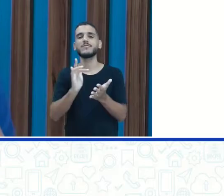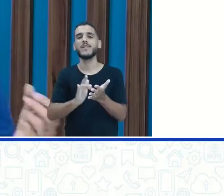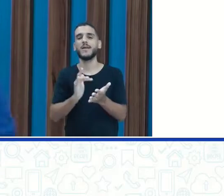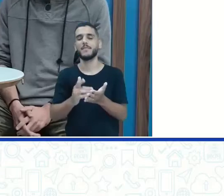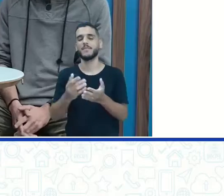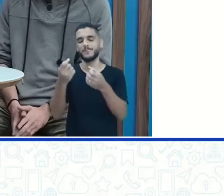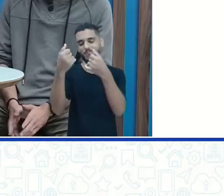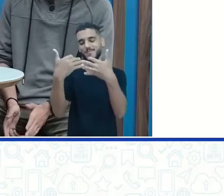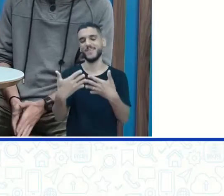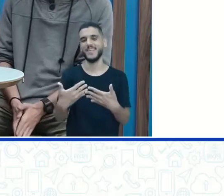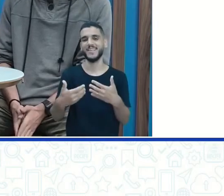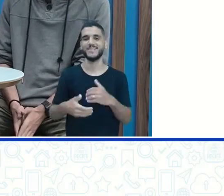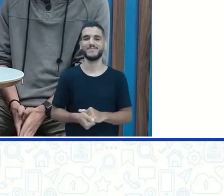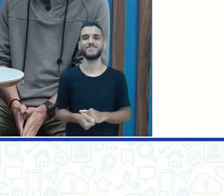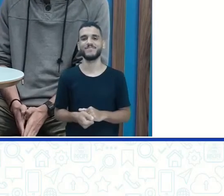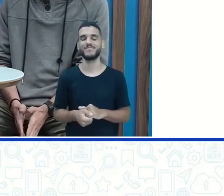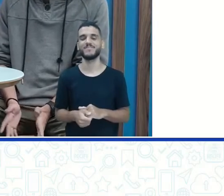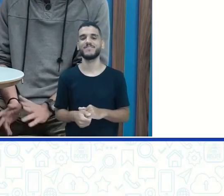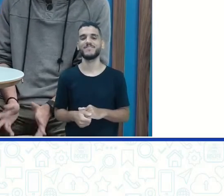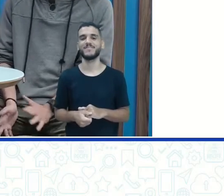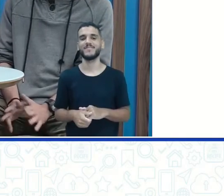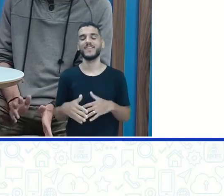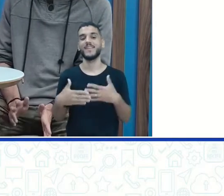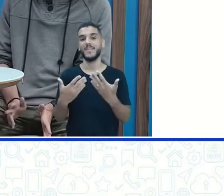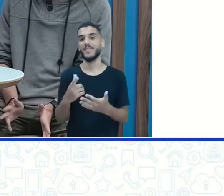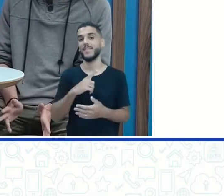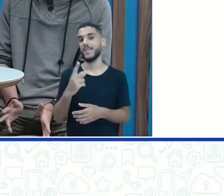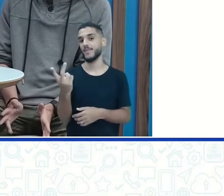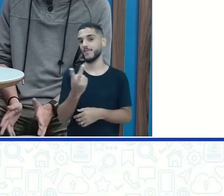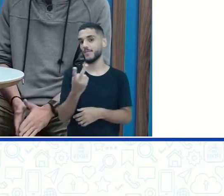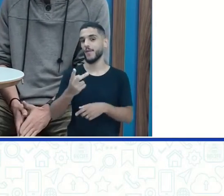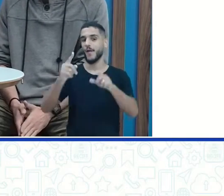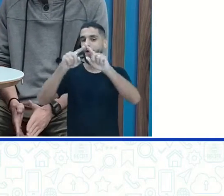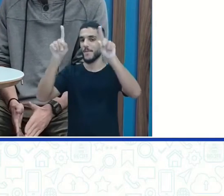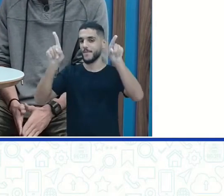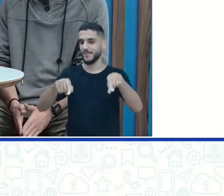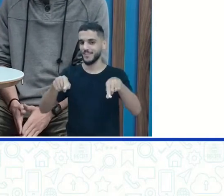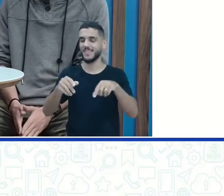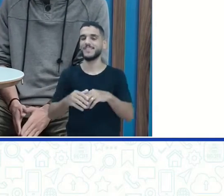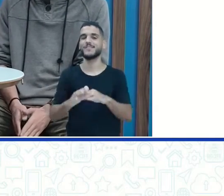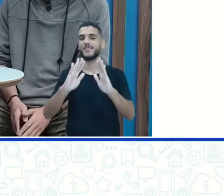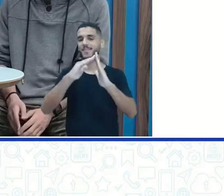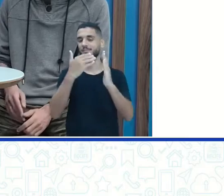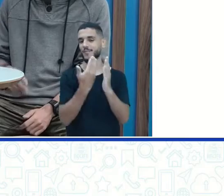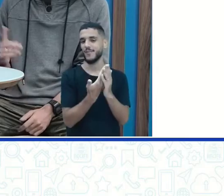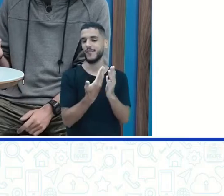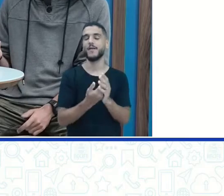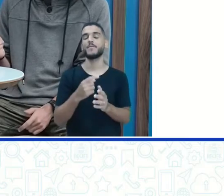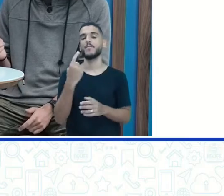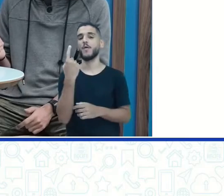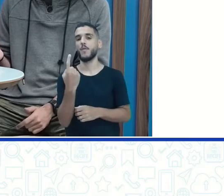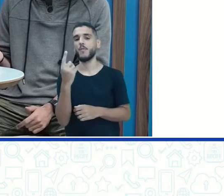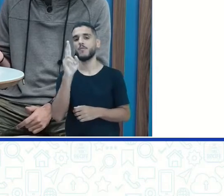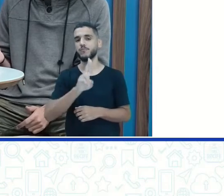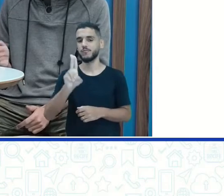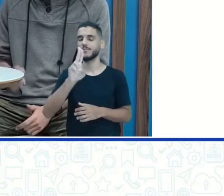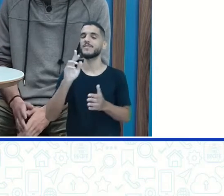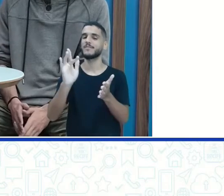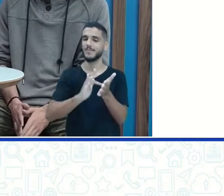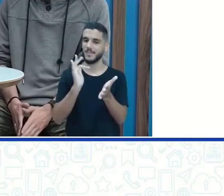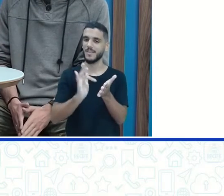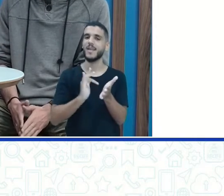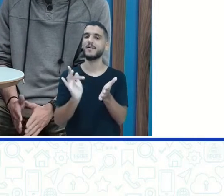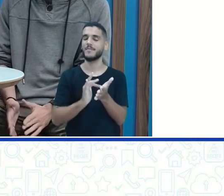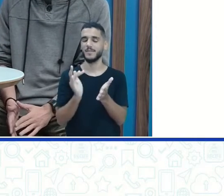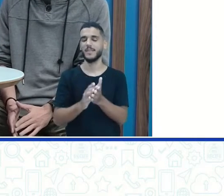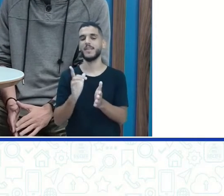pra mim. Dini, eu tenho dois projetos lá na Escola do Reitor João Alfredo. Um é justamente utilizando os tablets, que